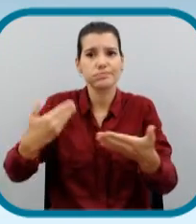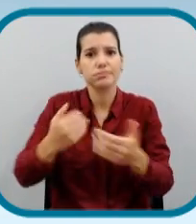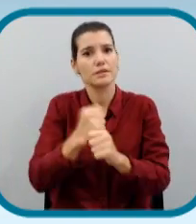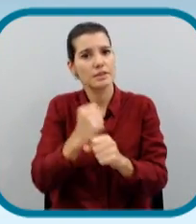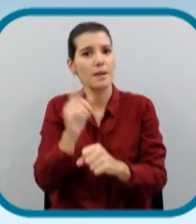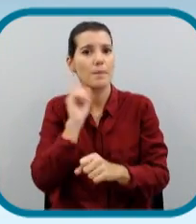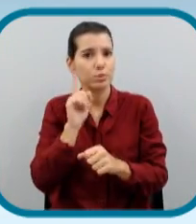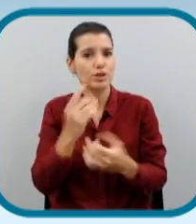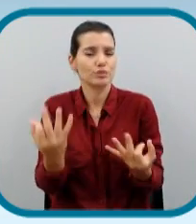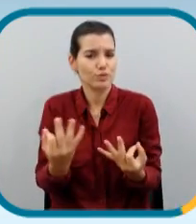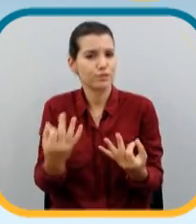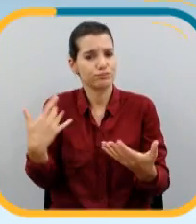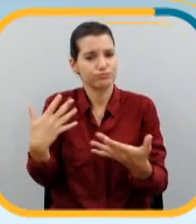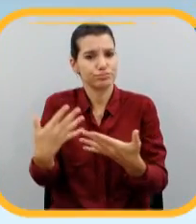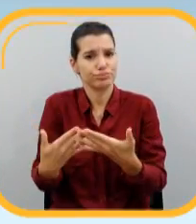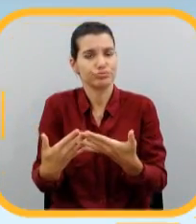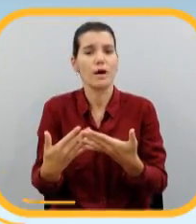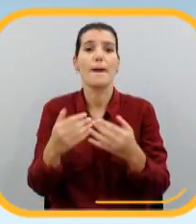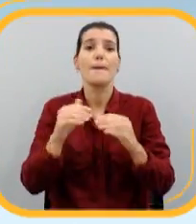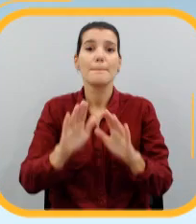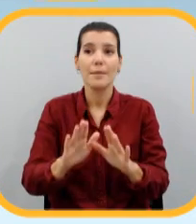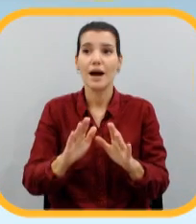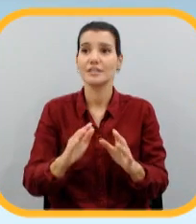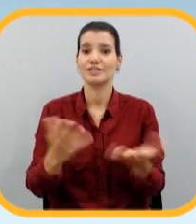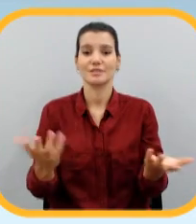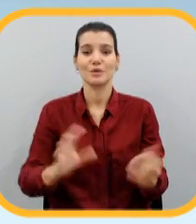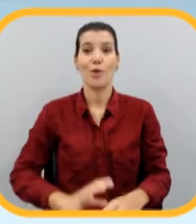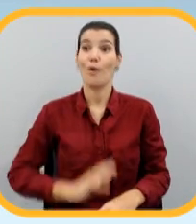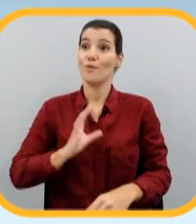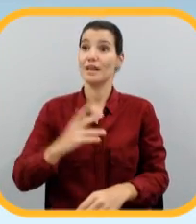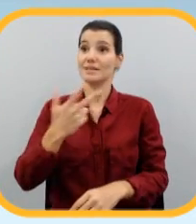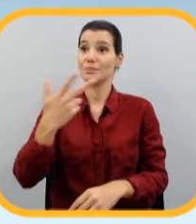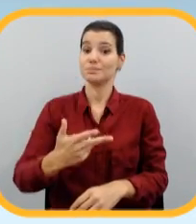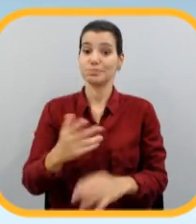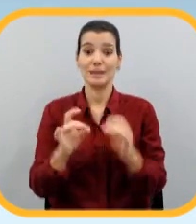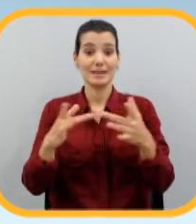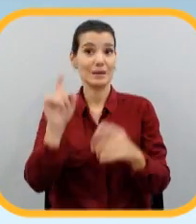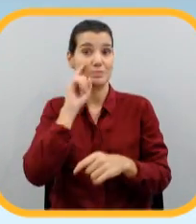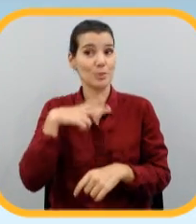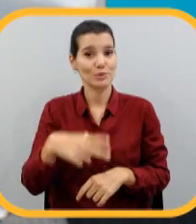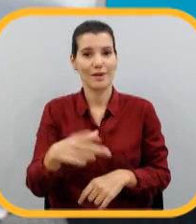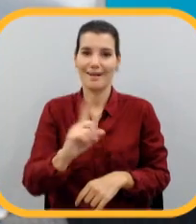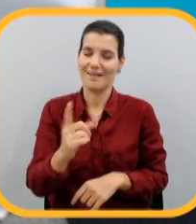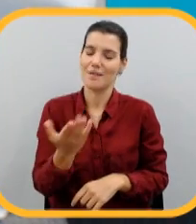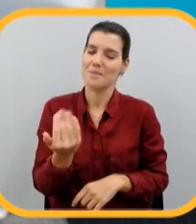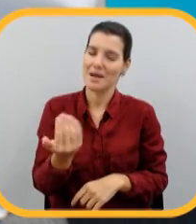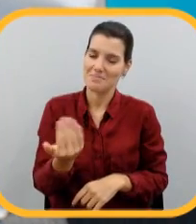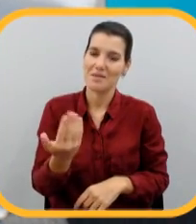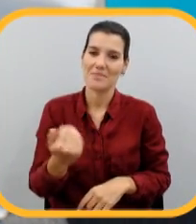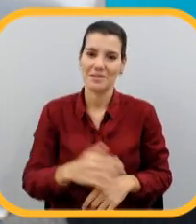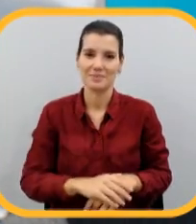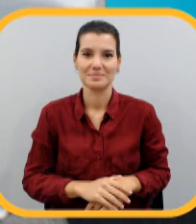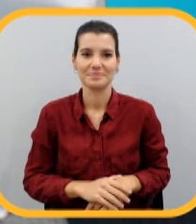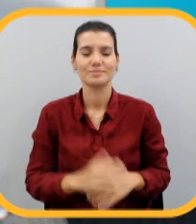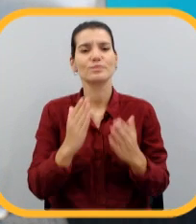tem o Gabinete Nacional de Segurança, tem feito um trabalho importante nessa área, mas para podermos dizer com alguma confiança que é ciberseguro, acho que ainda